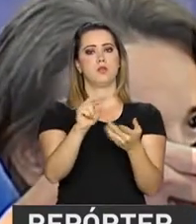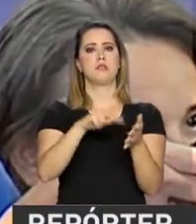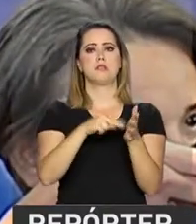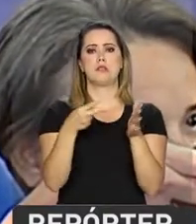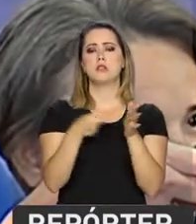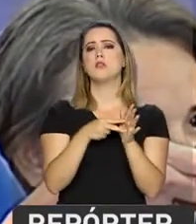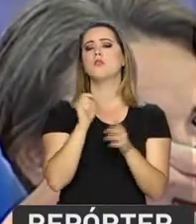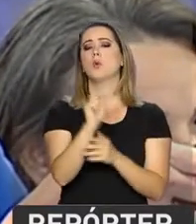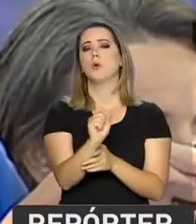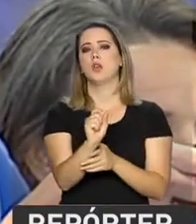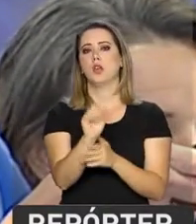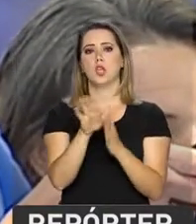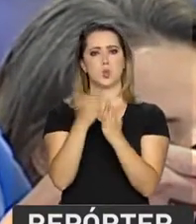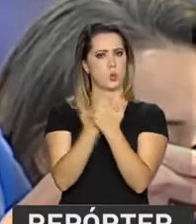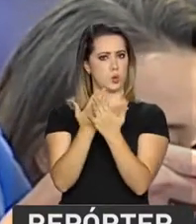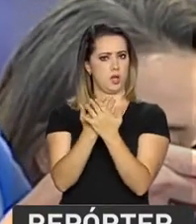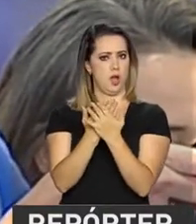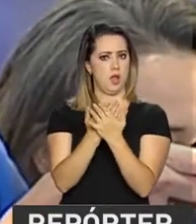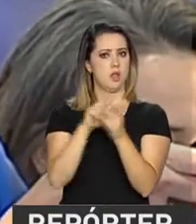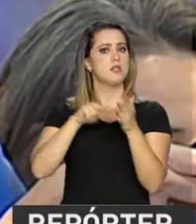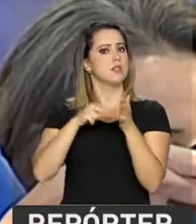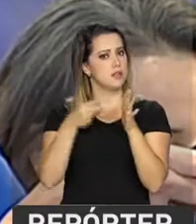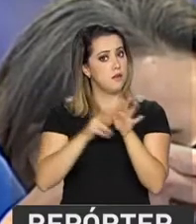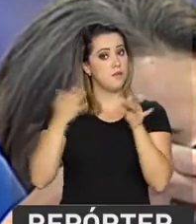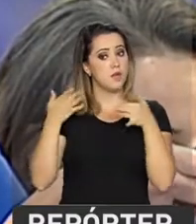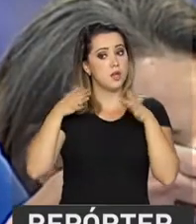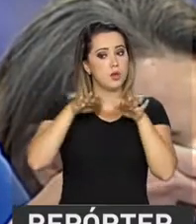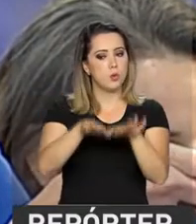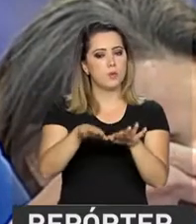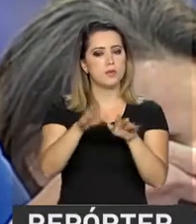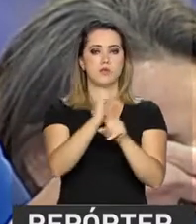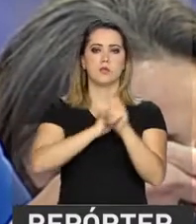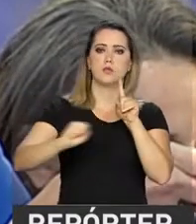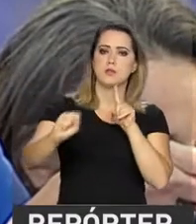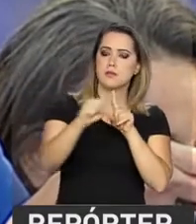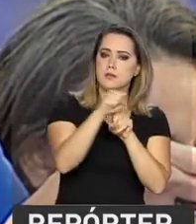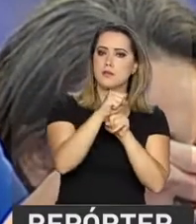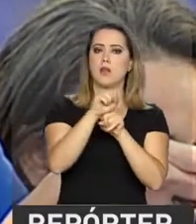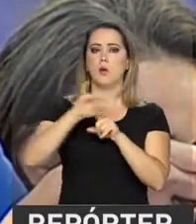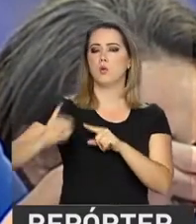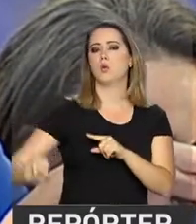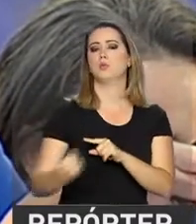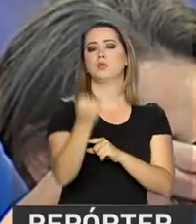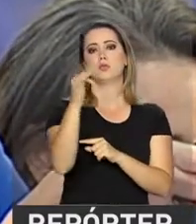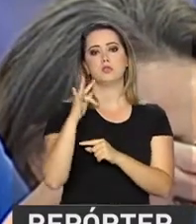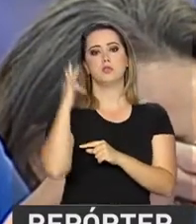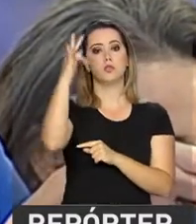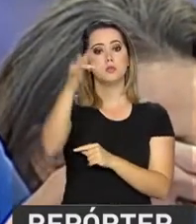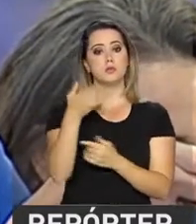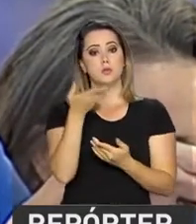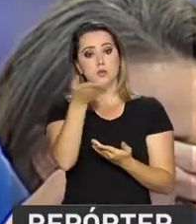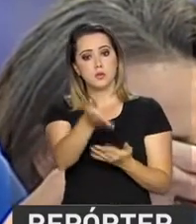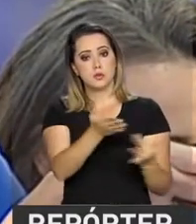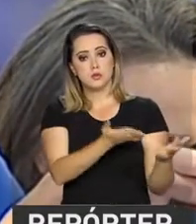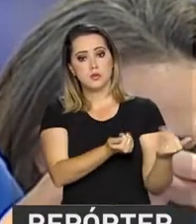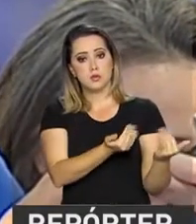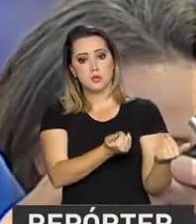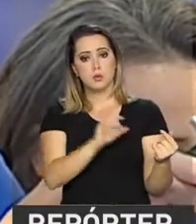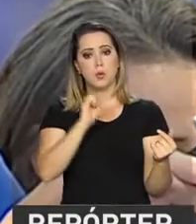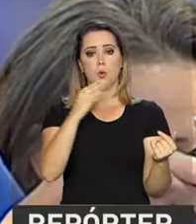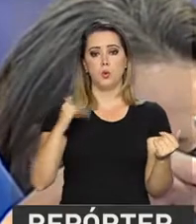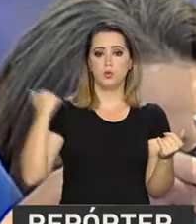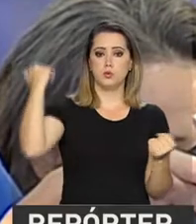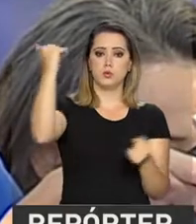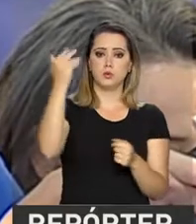nível de escolaridade inclusão social e oportunidade do ponto de vista de futuro precisa jovens ou adultos